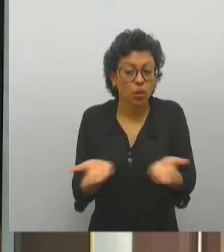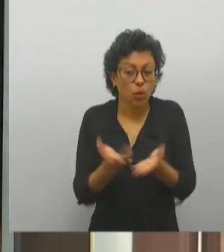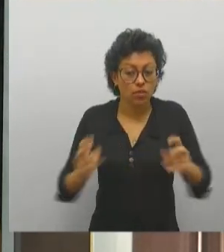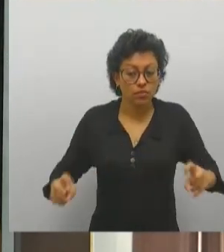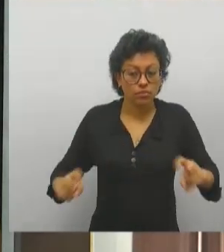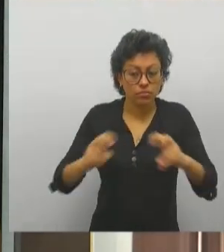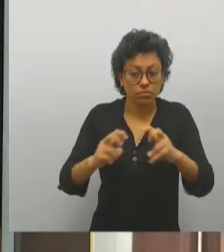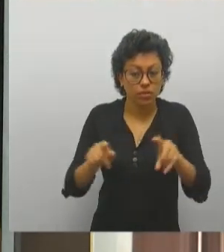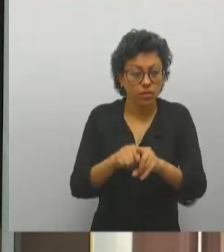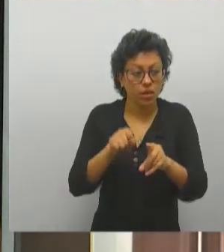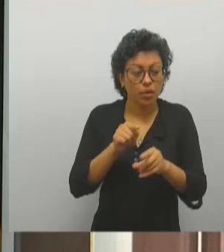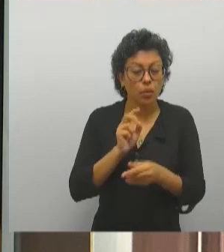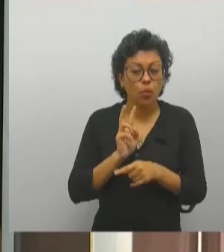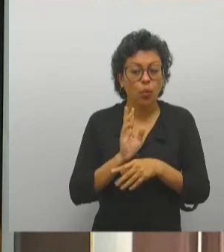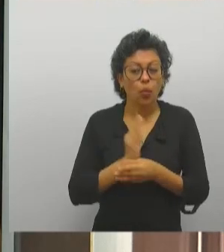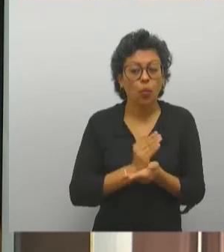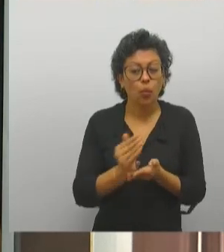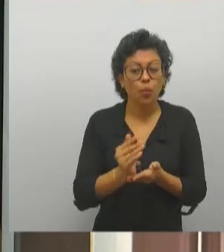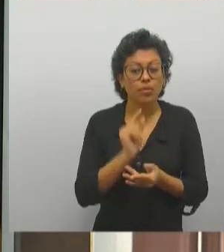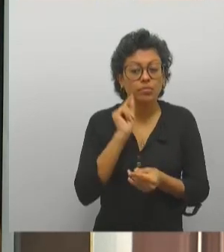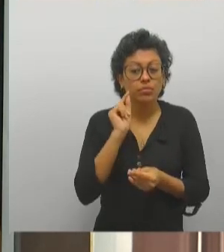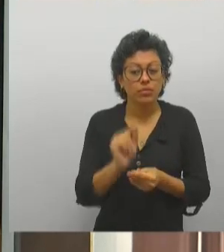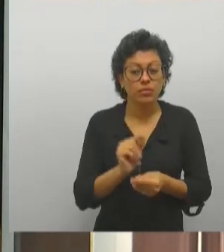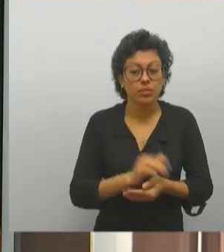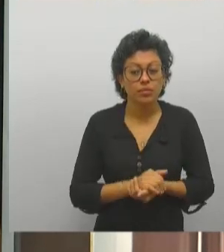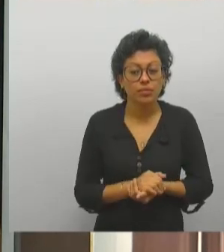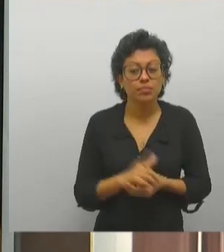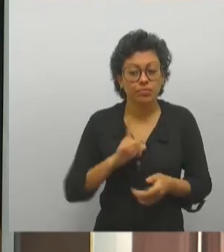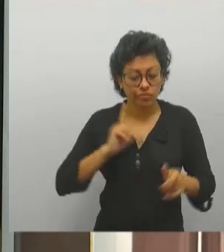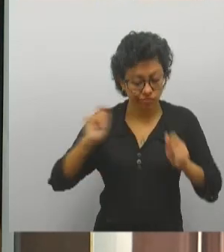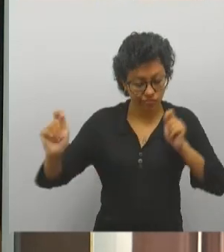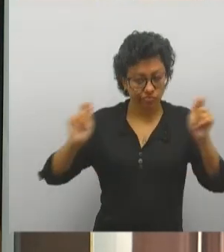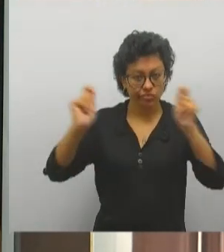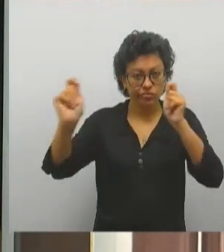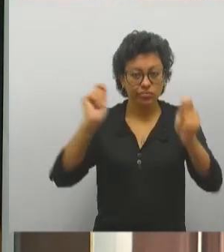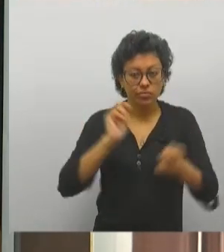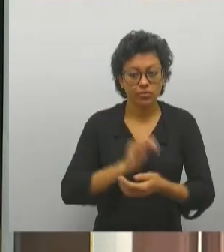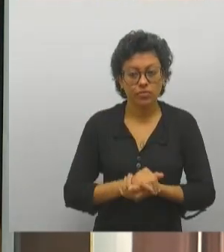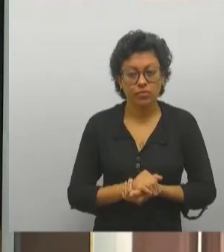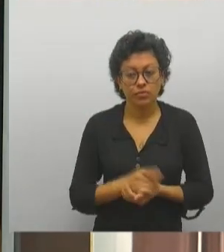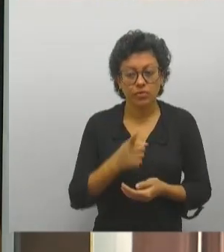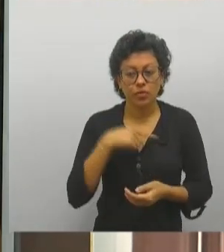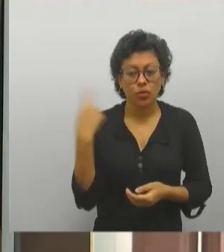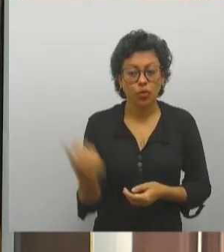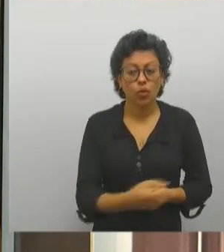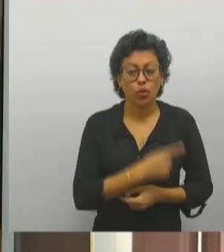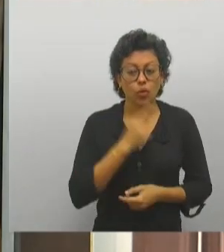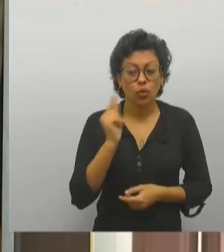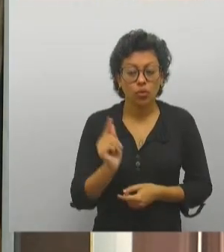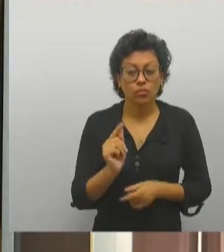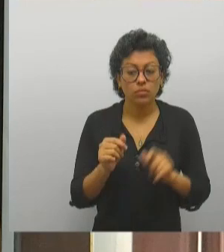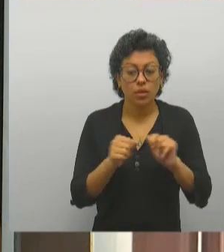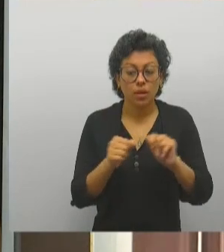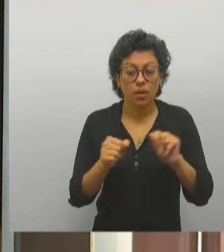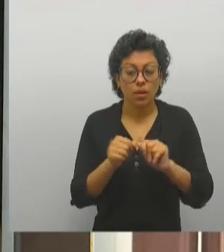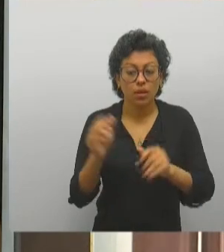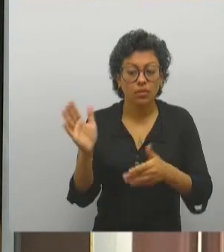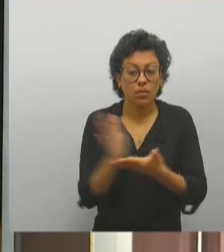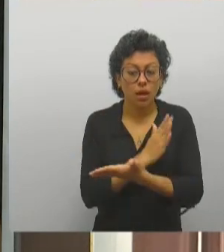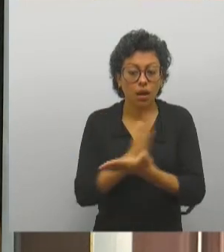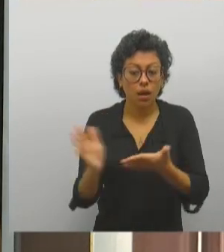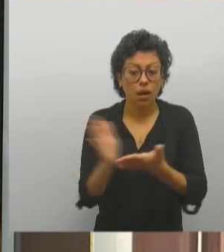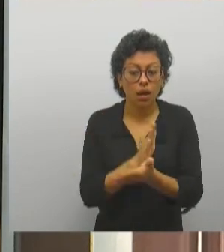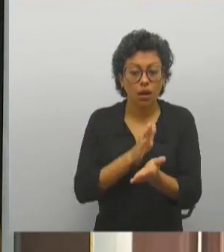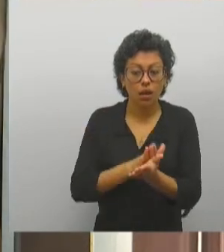de Vereadores irá entrar aí nessa campanha. Iremos aí, vereador Elinho, fazer alguns